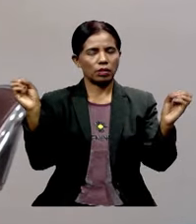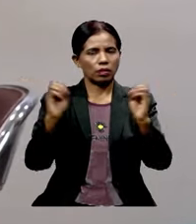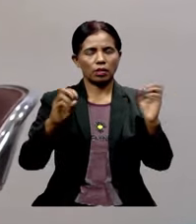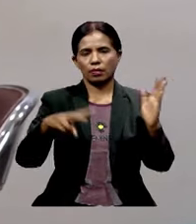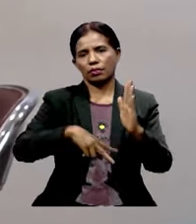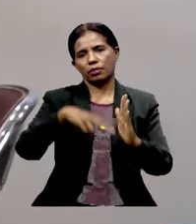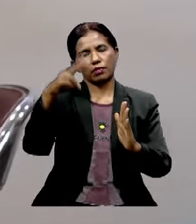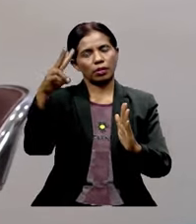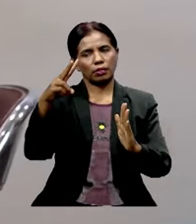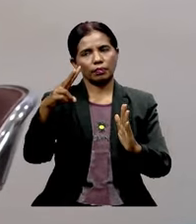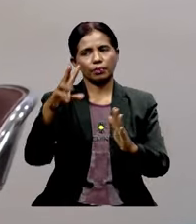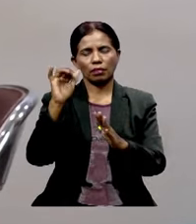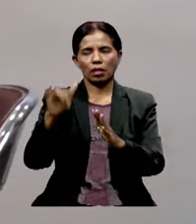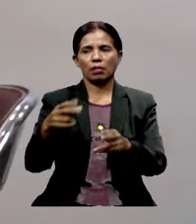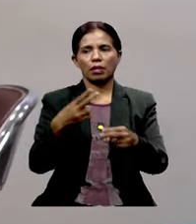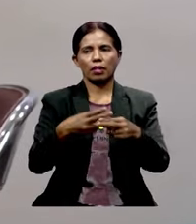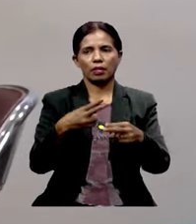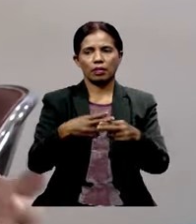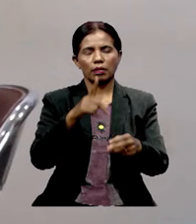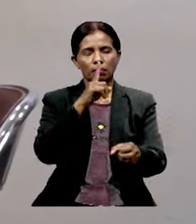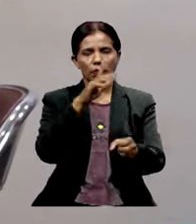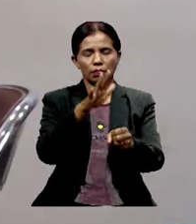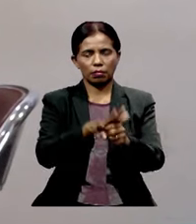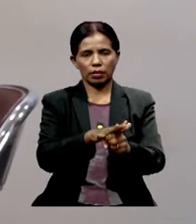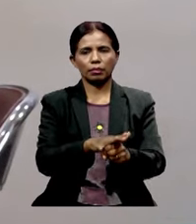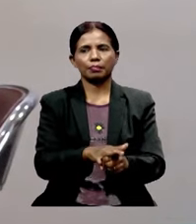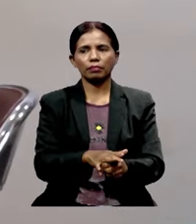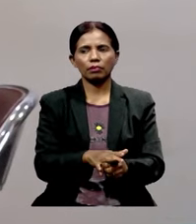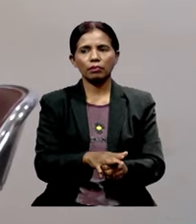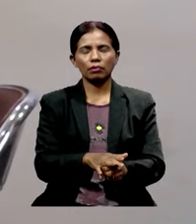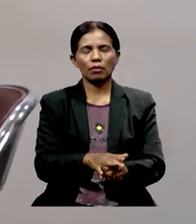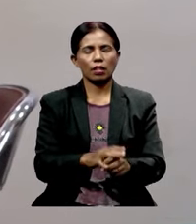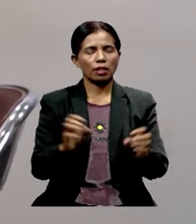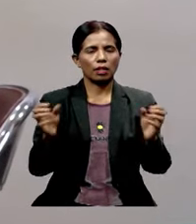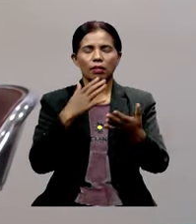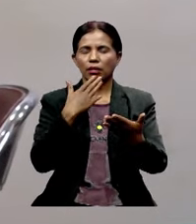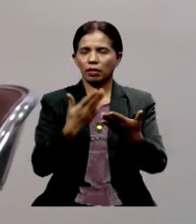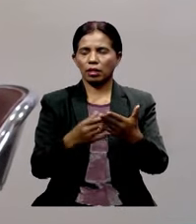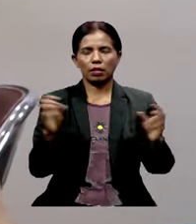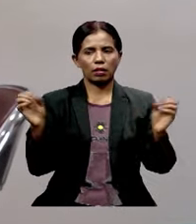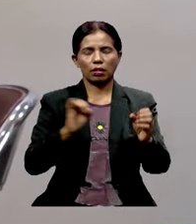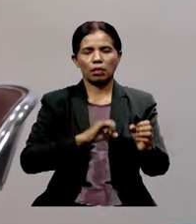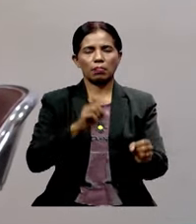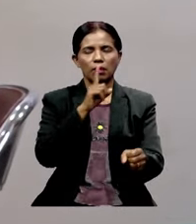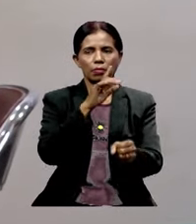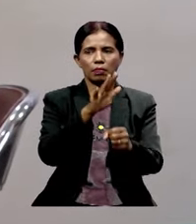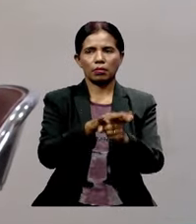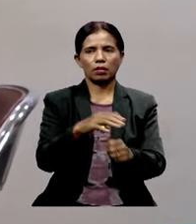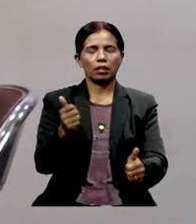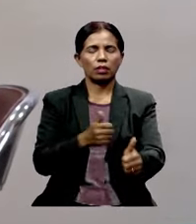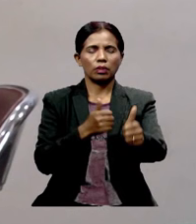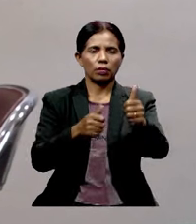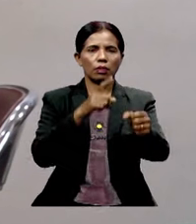já mas ela mas naranja juramento na rede mas nenhuma substância né lá e na tampa bem há o juramento mas lá cumpre o